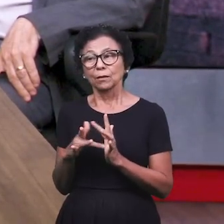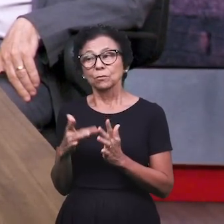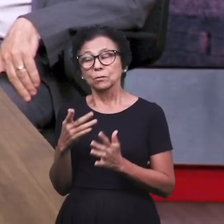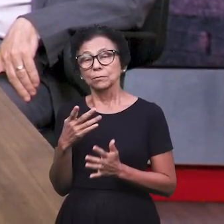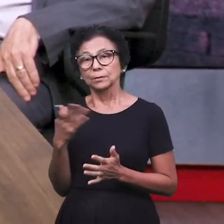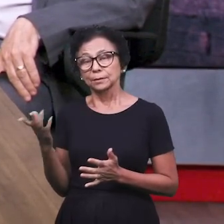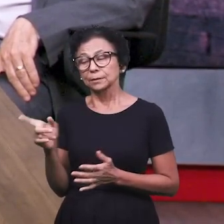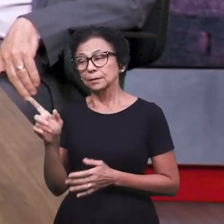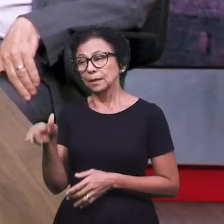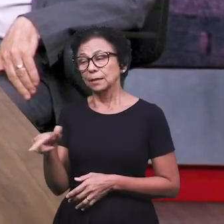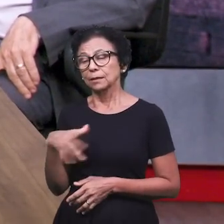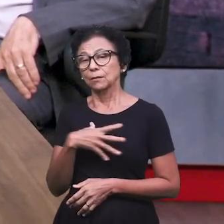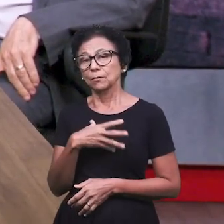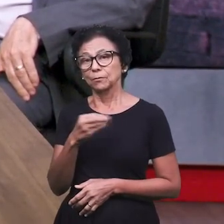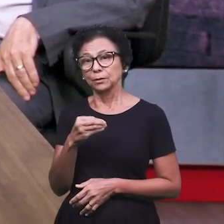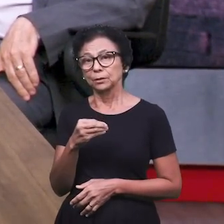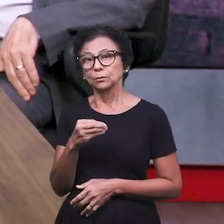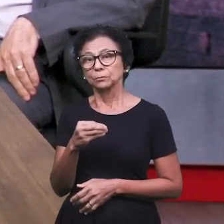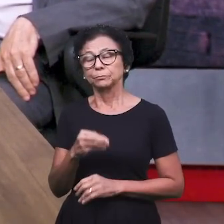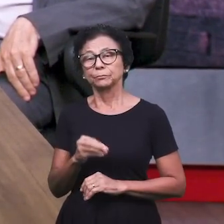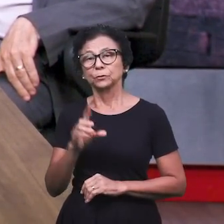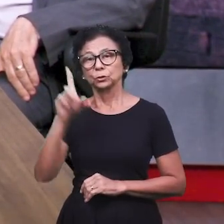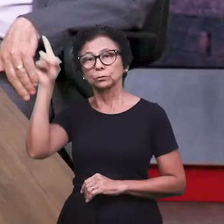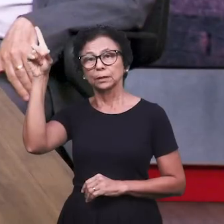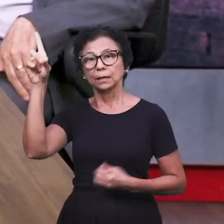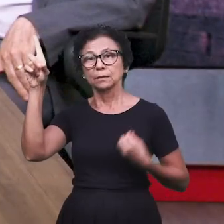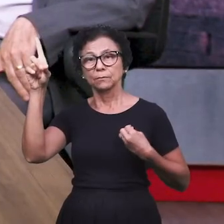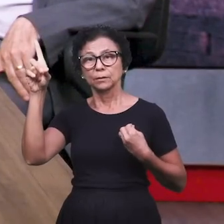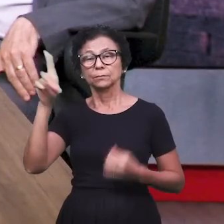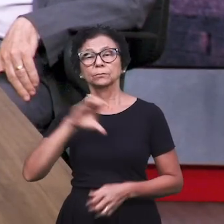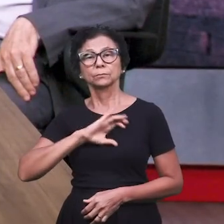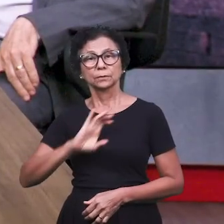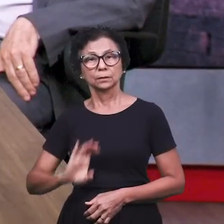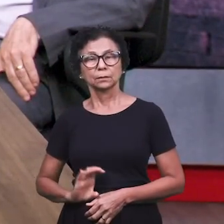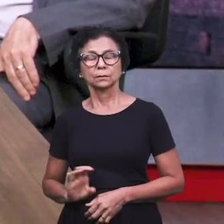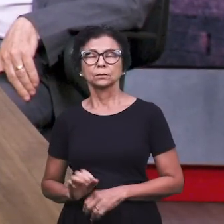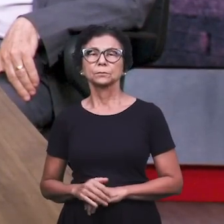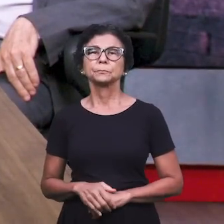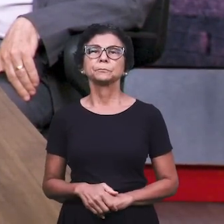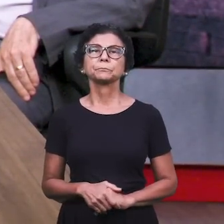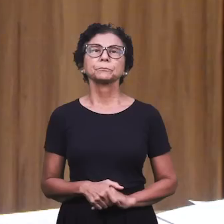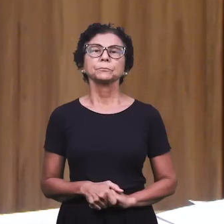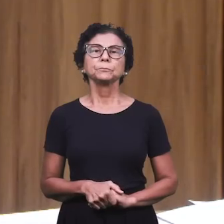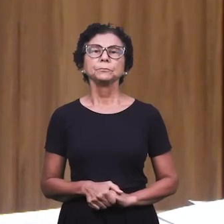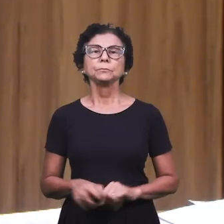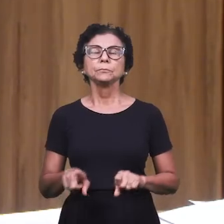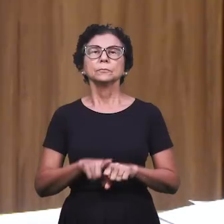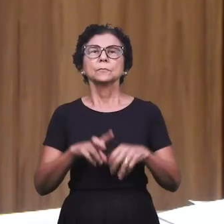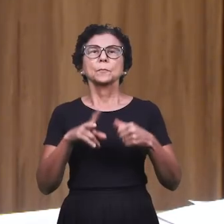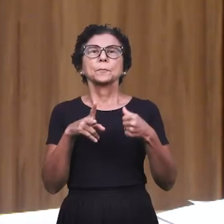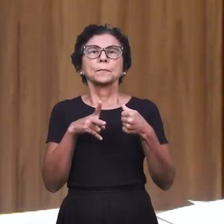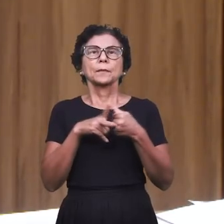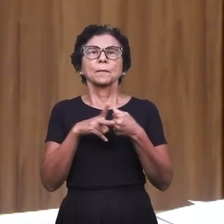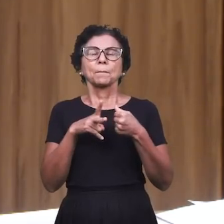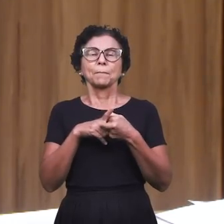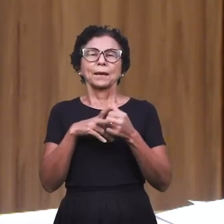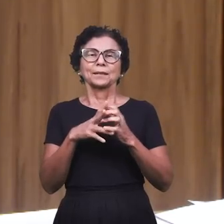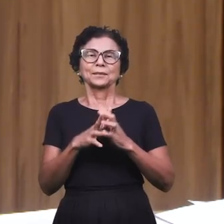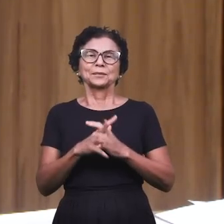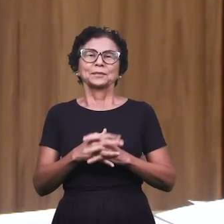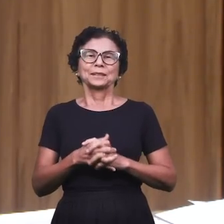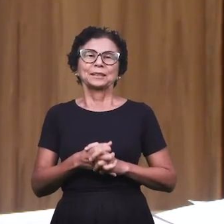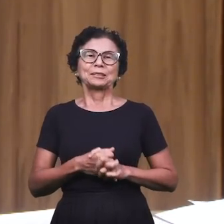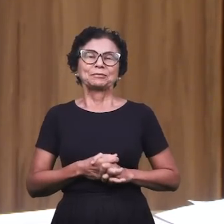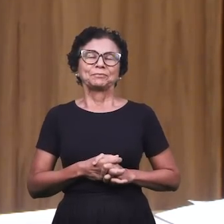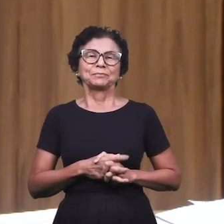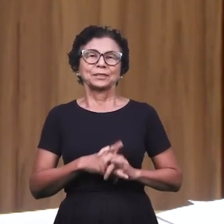edificada, isso que era importante, né? Agora tem que lembrar também que Pedro, Antônio Carlos, Pedro aqui, ele participou da transfiguração de Jesus, né? Estava